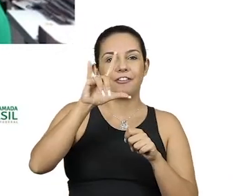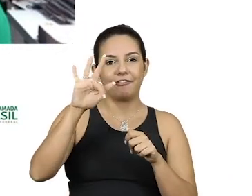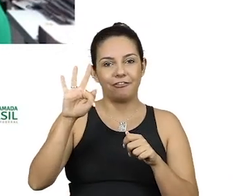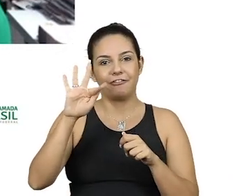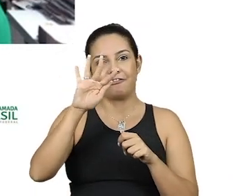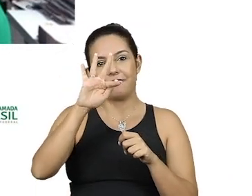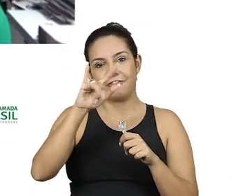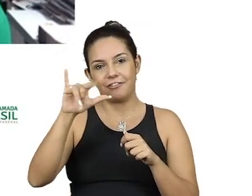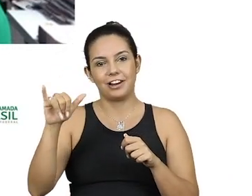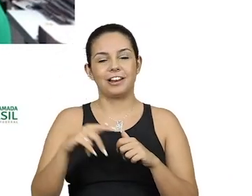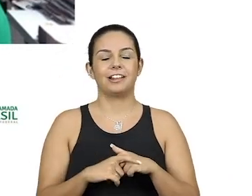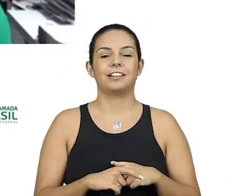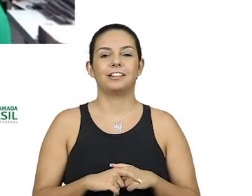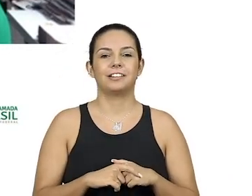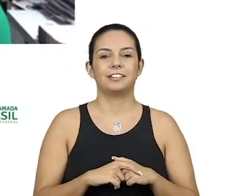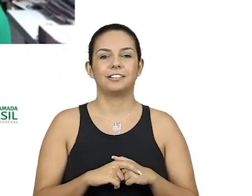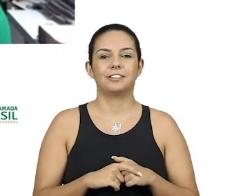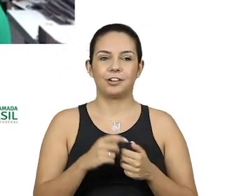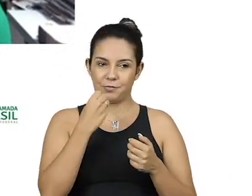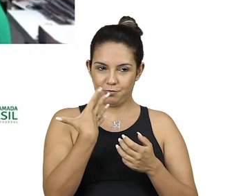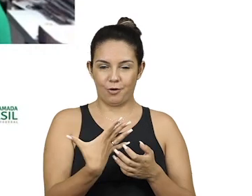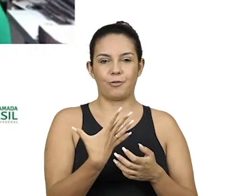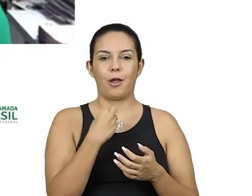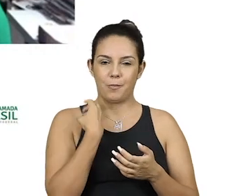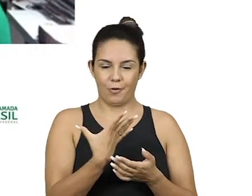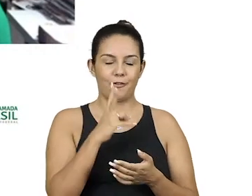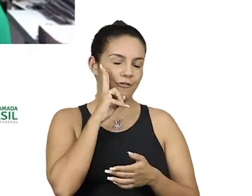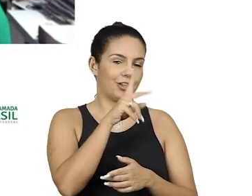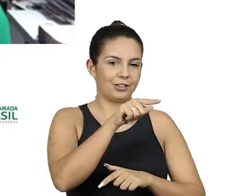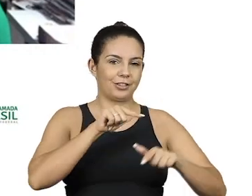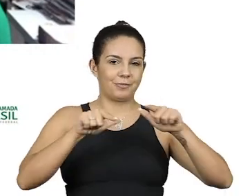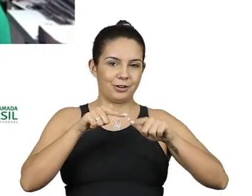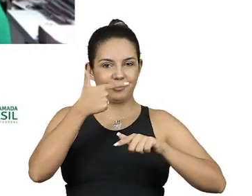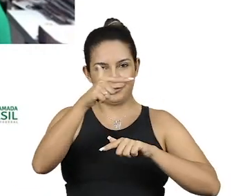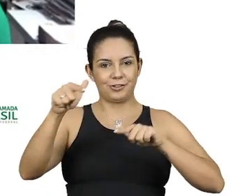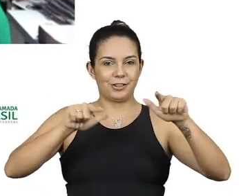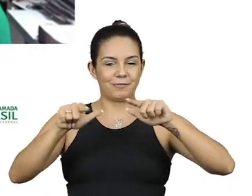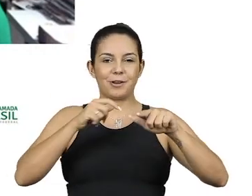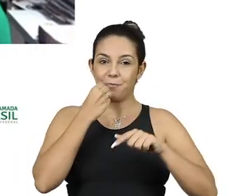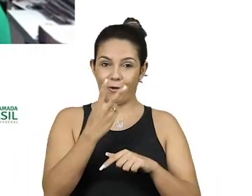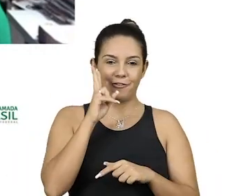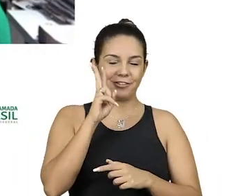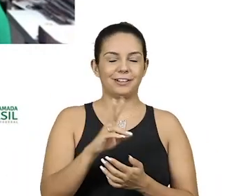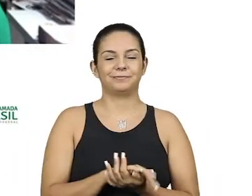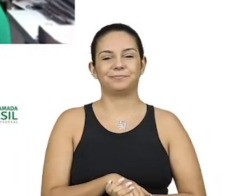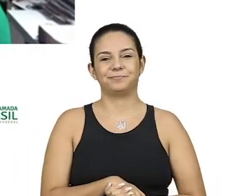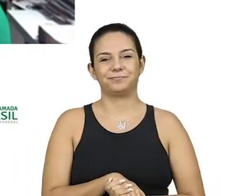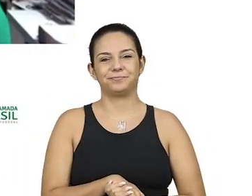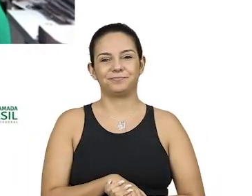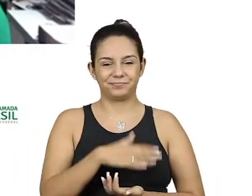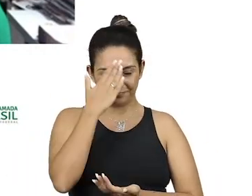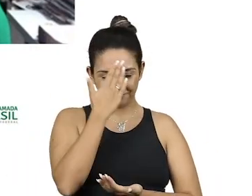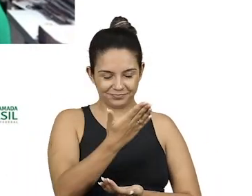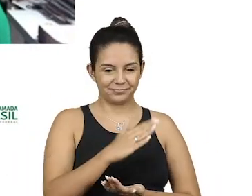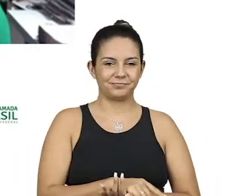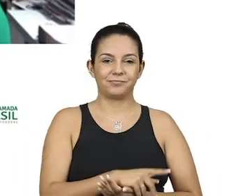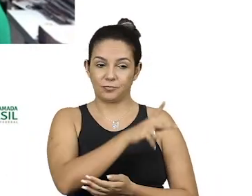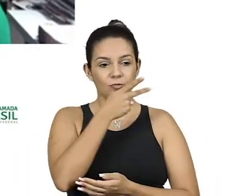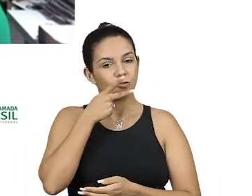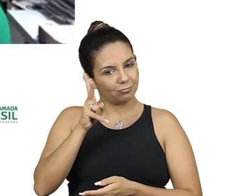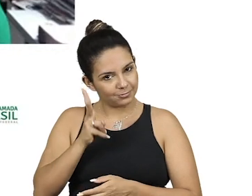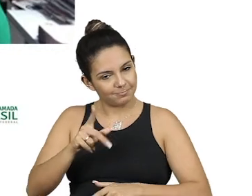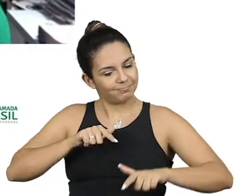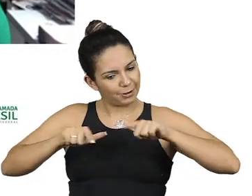friarachá. É bom ver os outros trabalhando. Obrigado, Marina. Mantenha